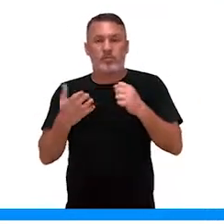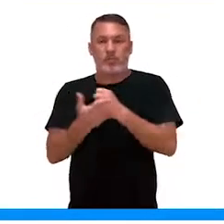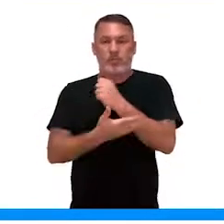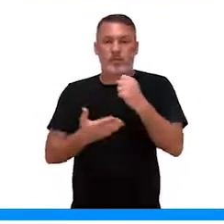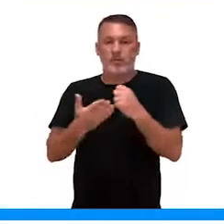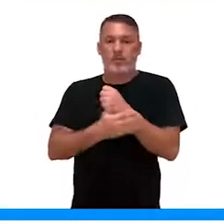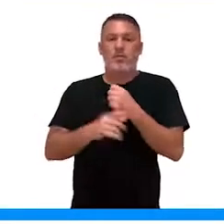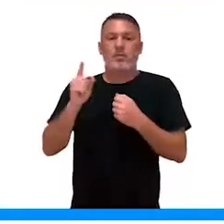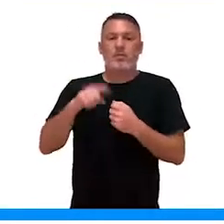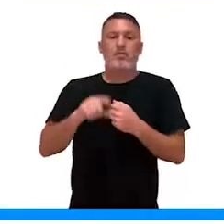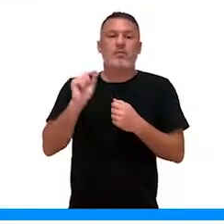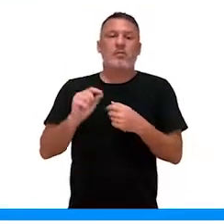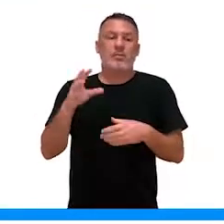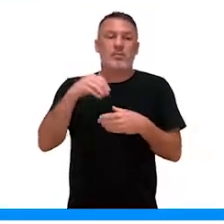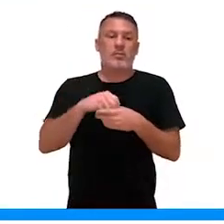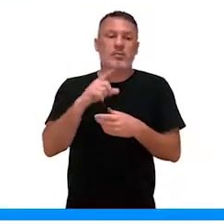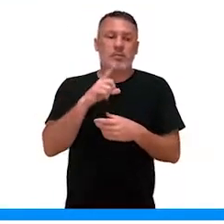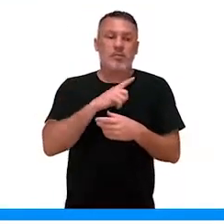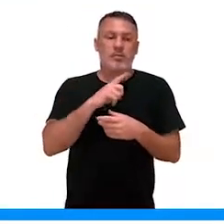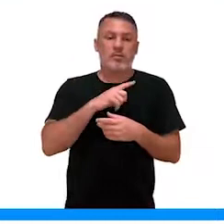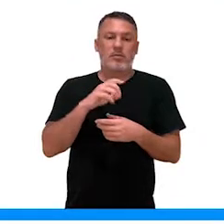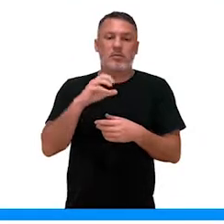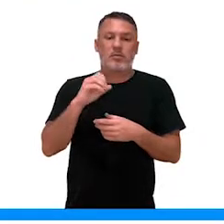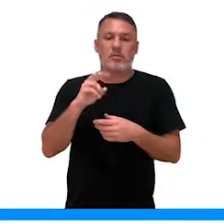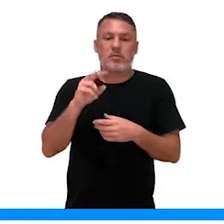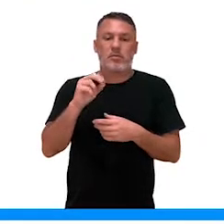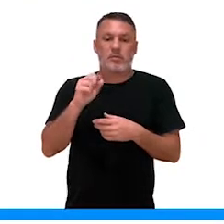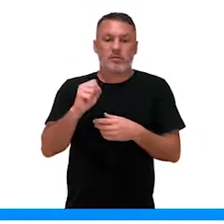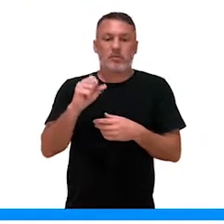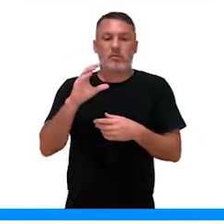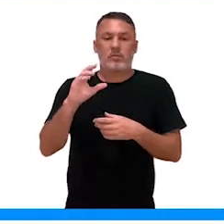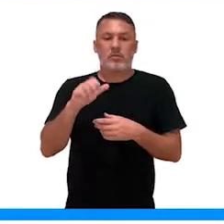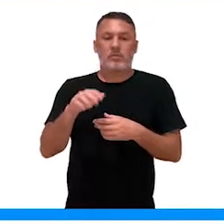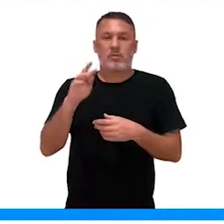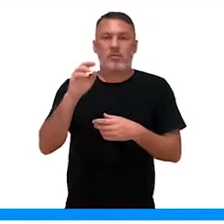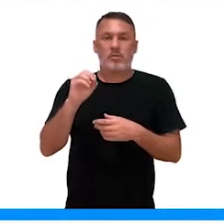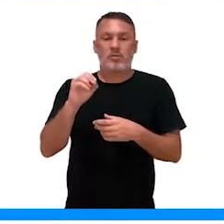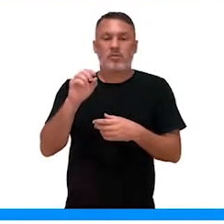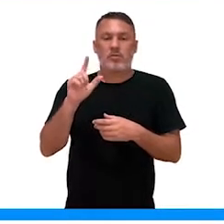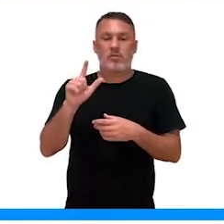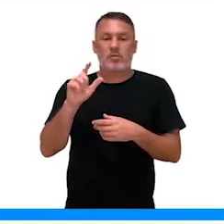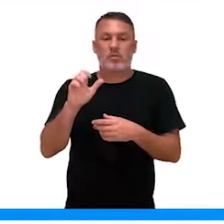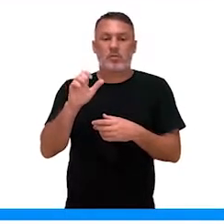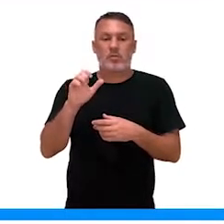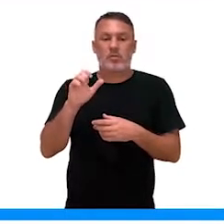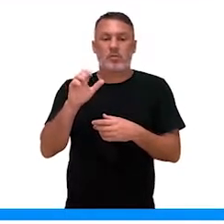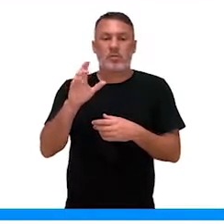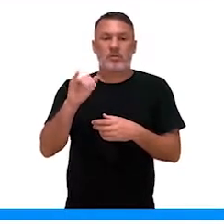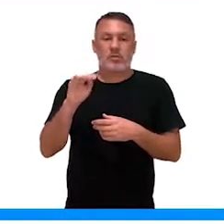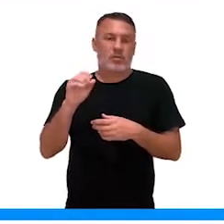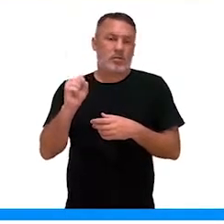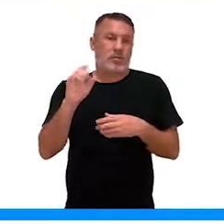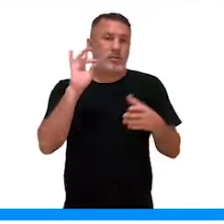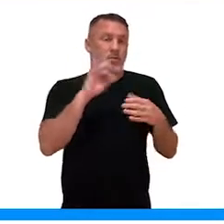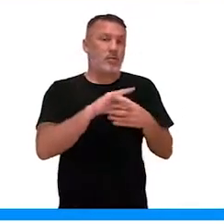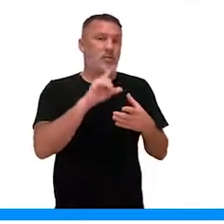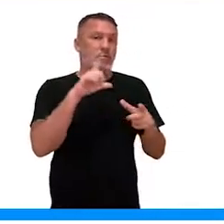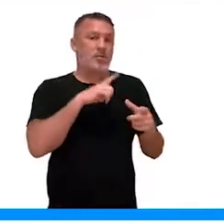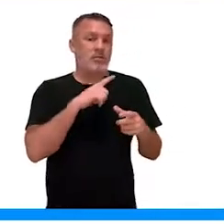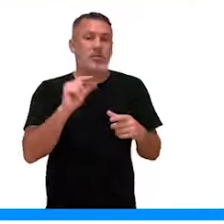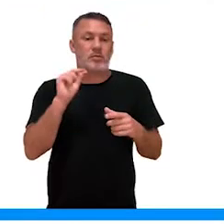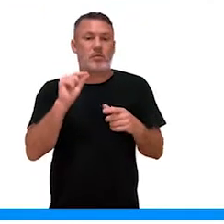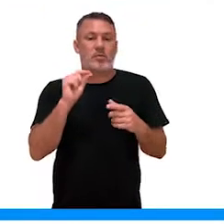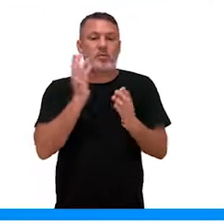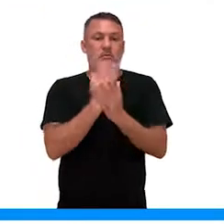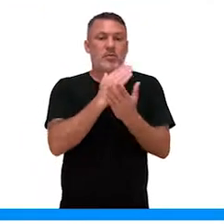no qual a gente vai ter nos ovos centrolécitos. O que acontece na realidade? A gente primeiro tem uma duplicação